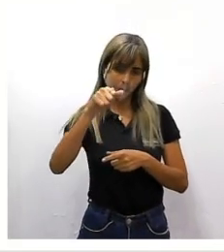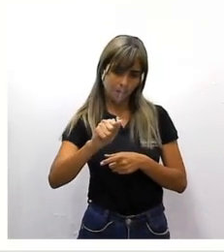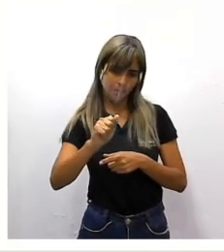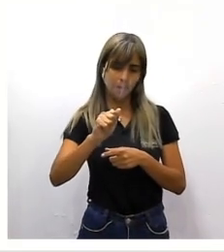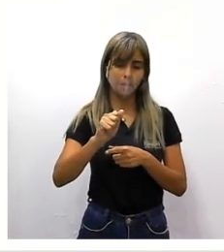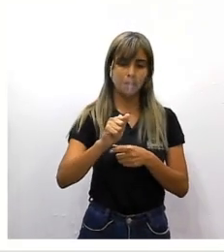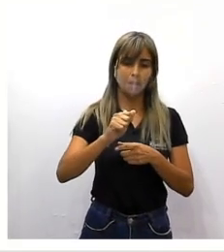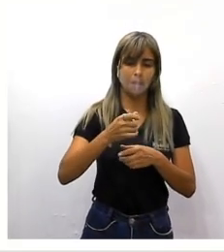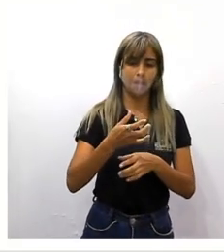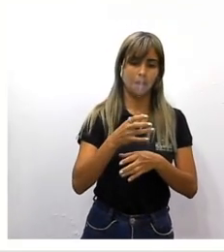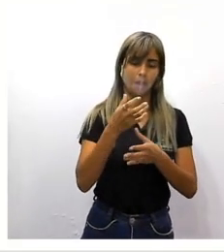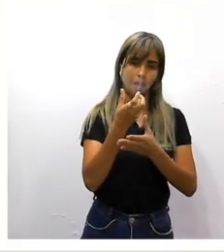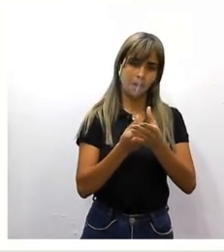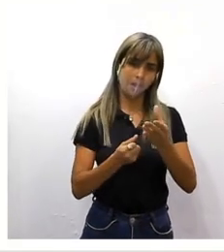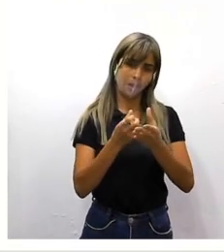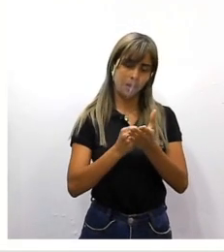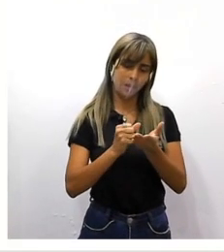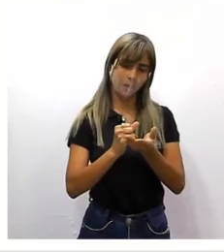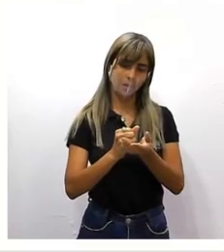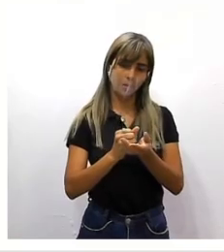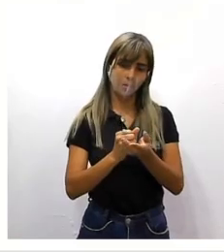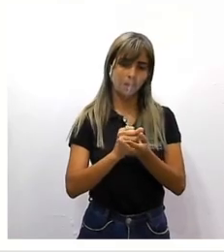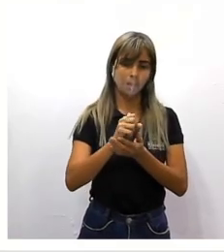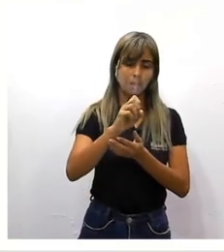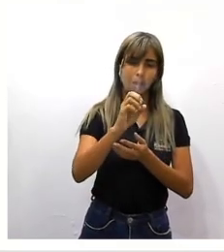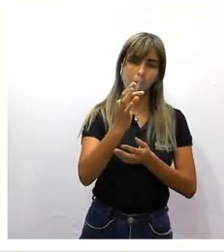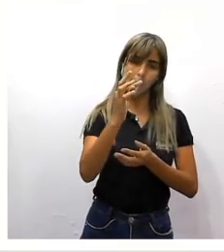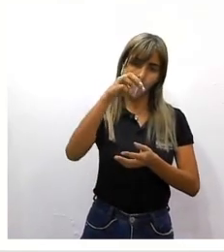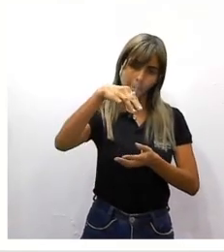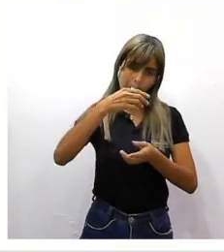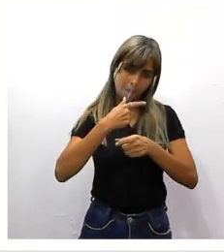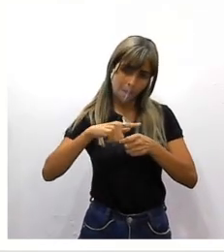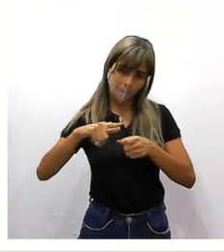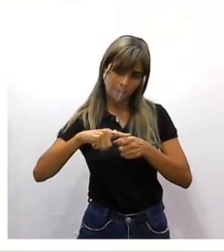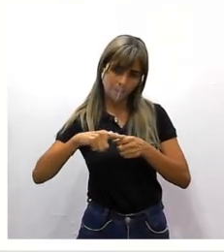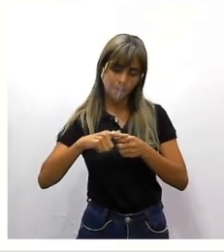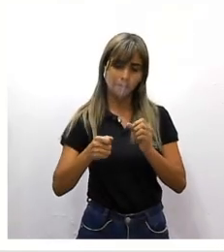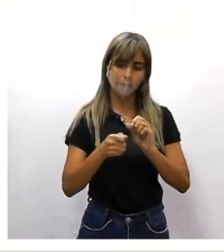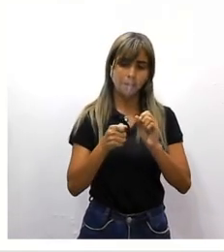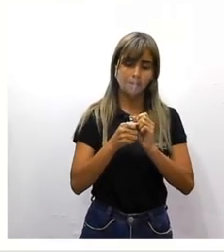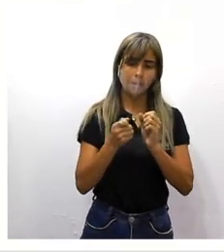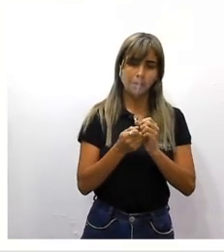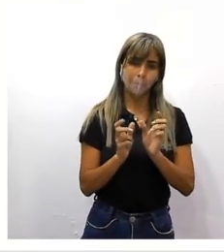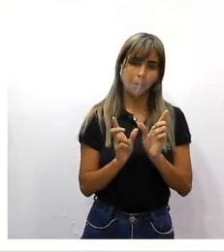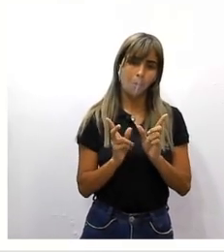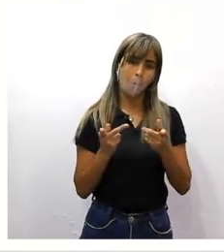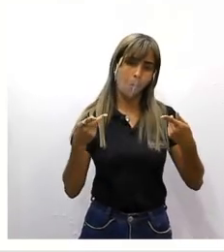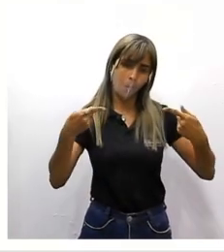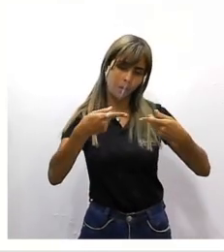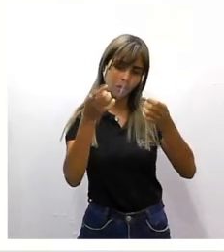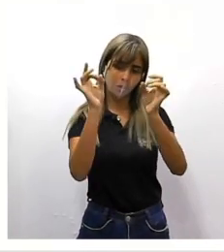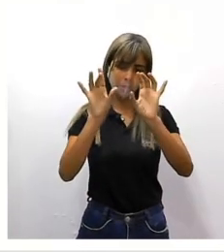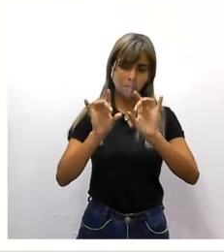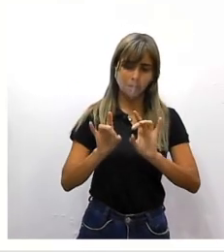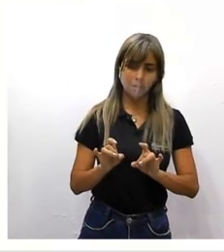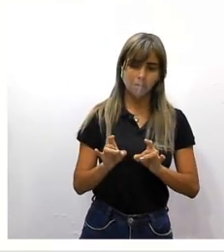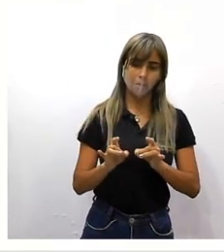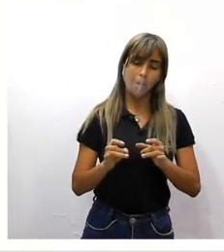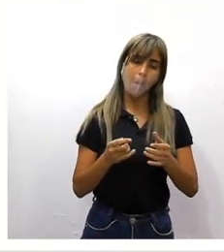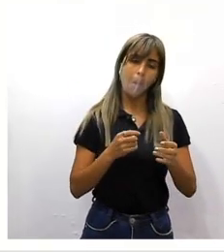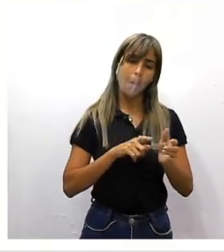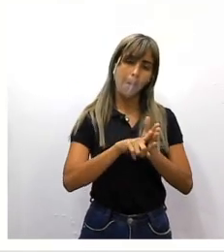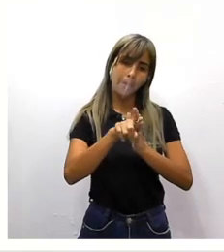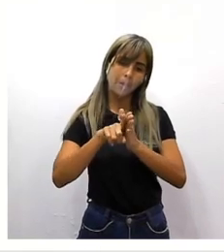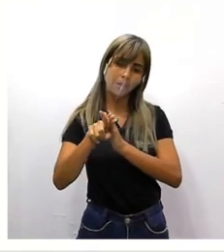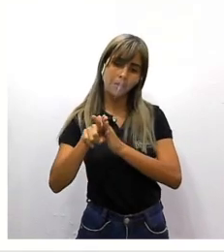tomate para fazer um prato especial. Pesquisou o preço de várias marcas em diversos supermercados e os produtos mais em conta